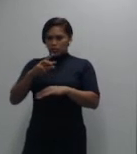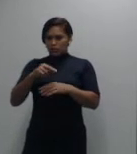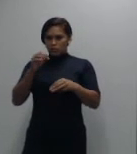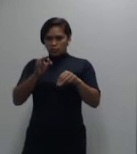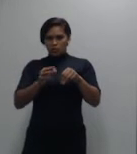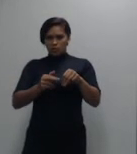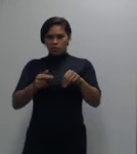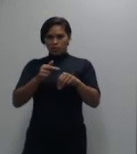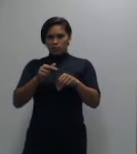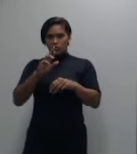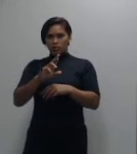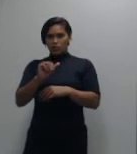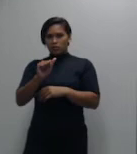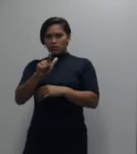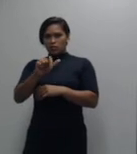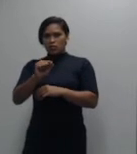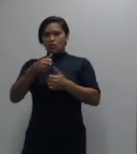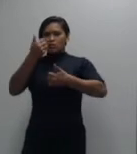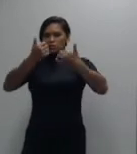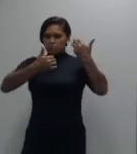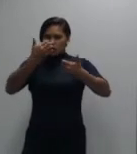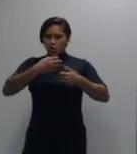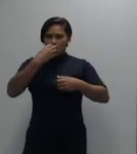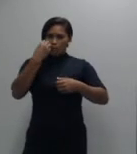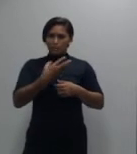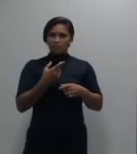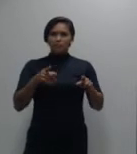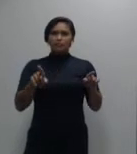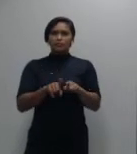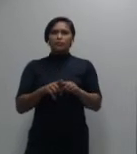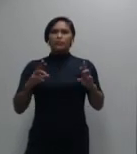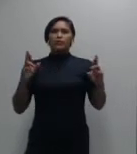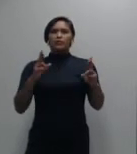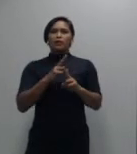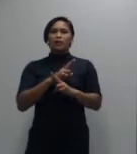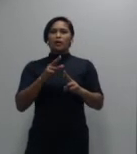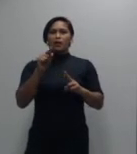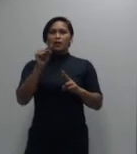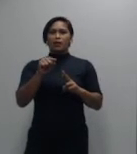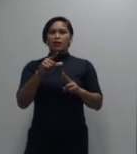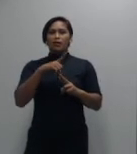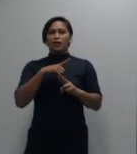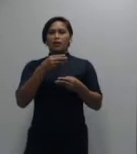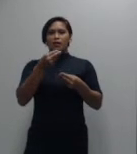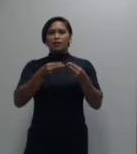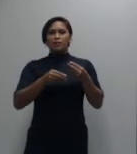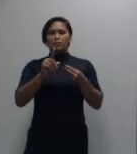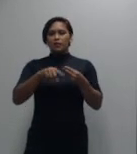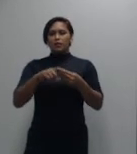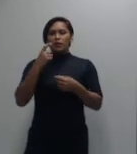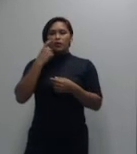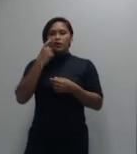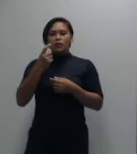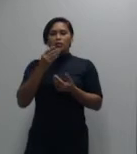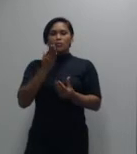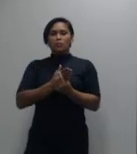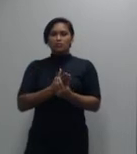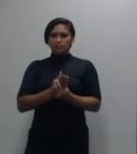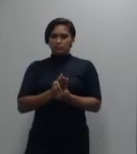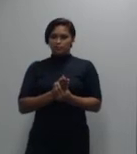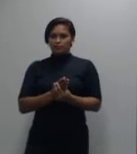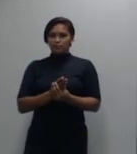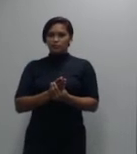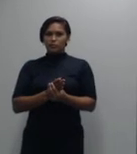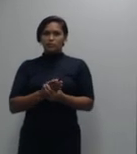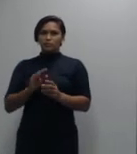eminente relator e apanhou bem a questão relativa à perda do interesse processual à